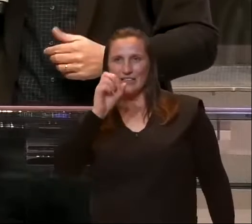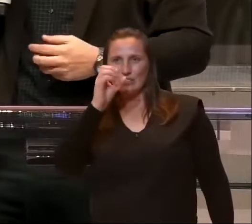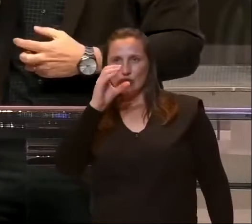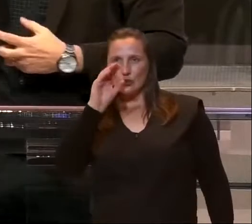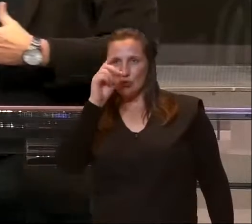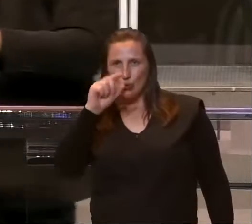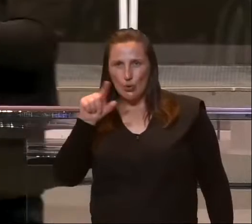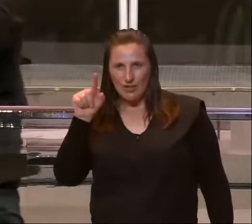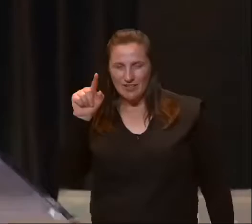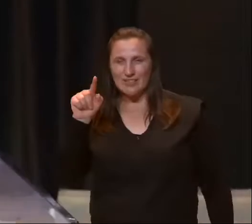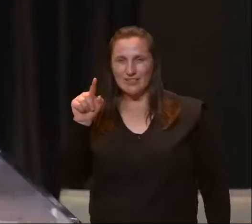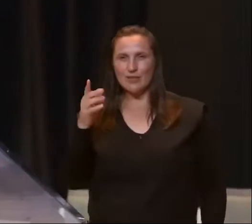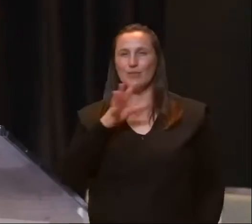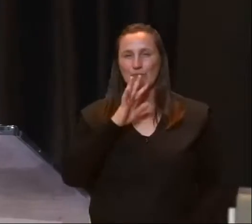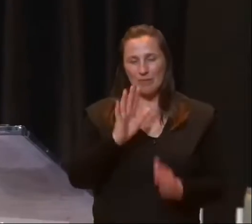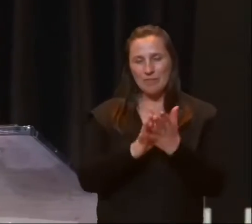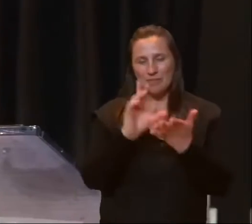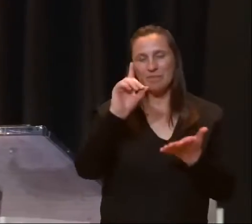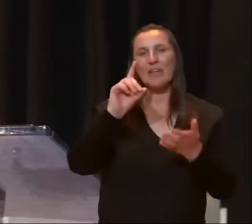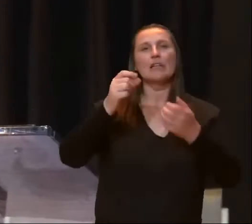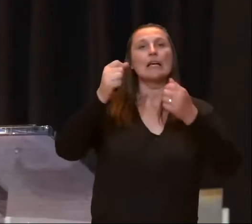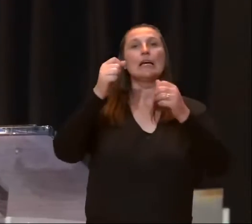chorão. Ele está diante de um vale.